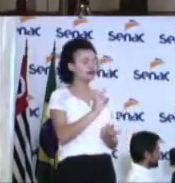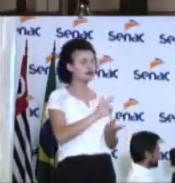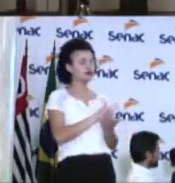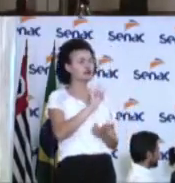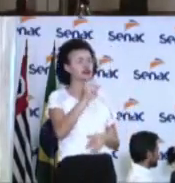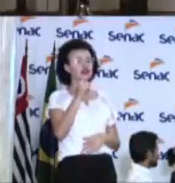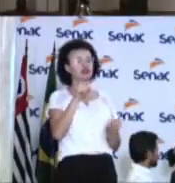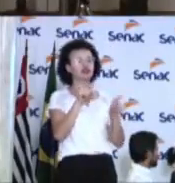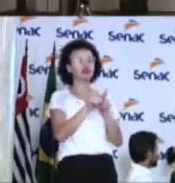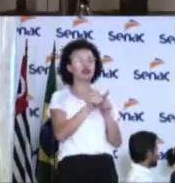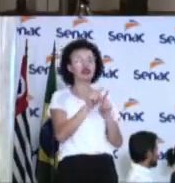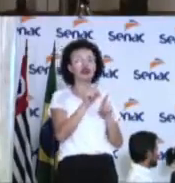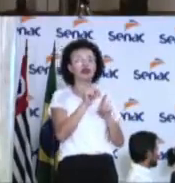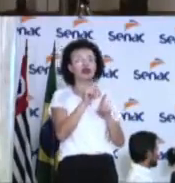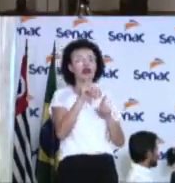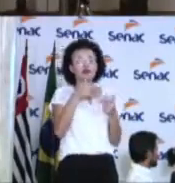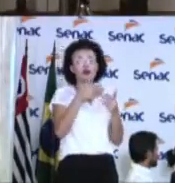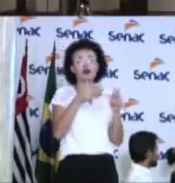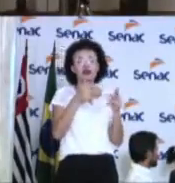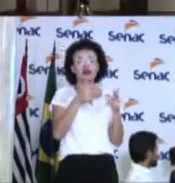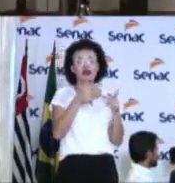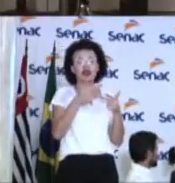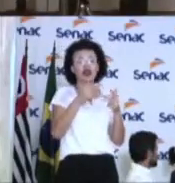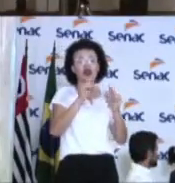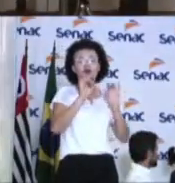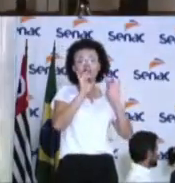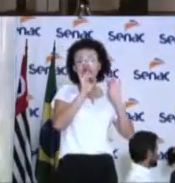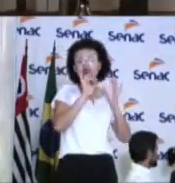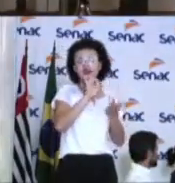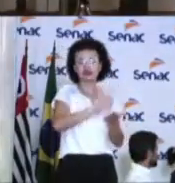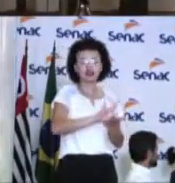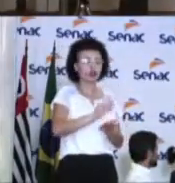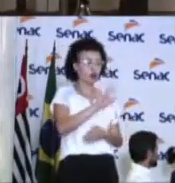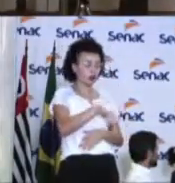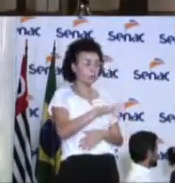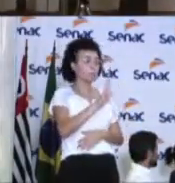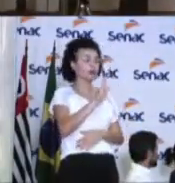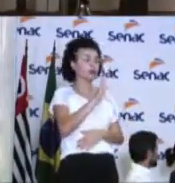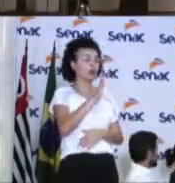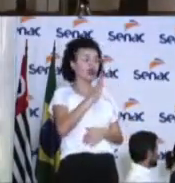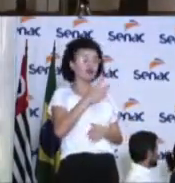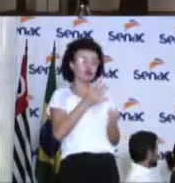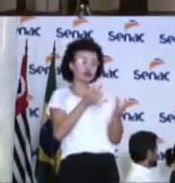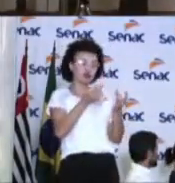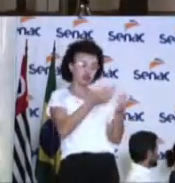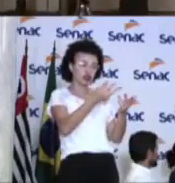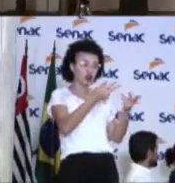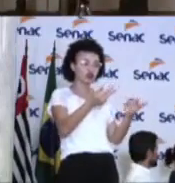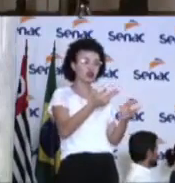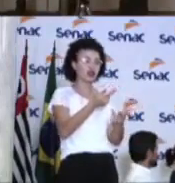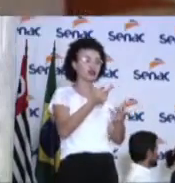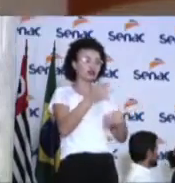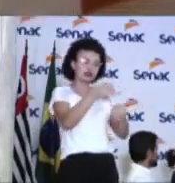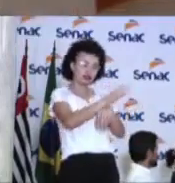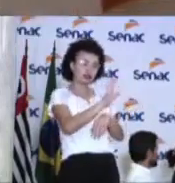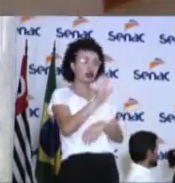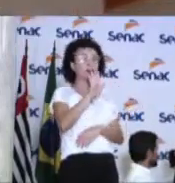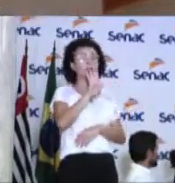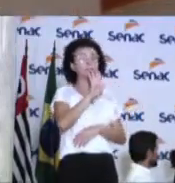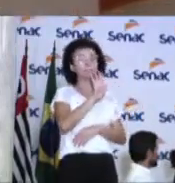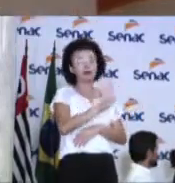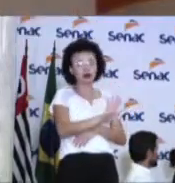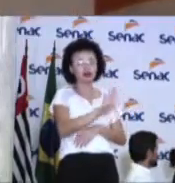é um jogo sincero. Eu vou te vender umas coisas aqui, eu estou te avisando, não vou negar, mas eu estou te dando um pouco